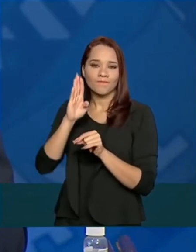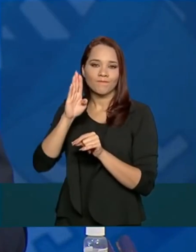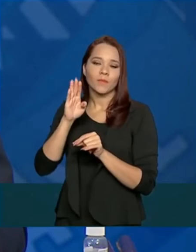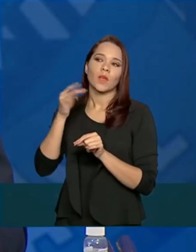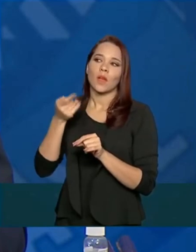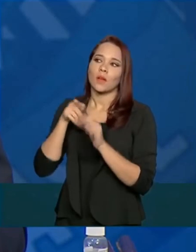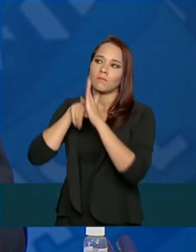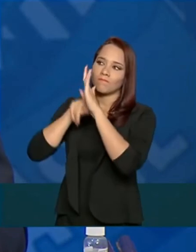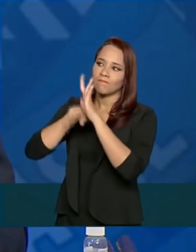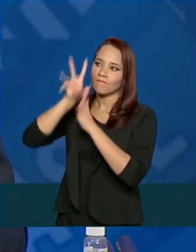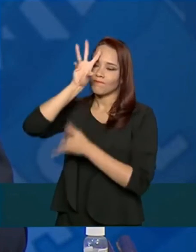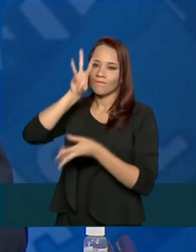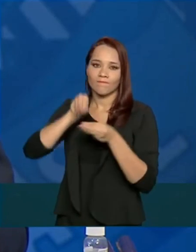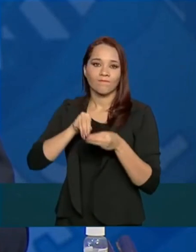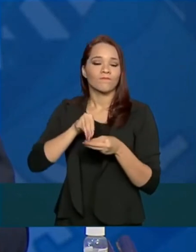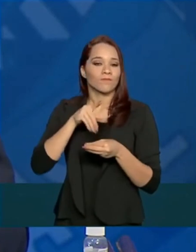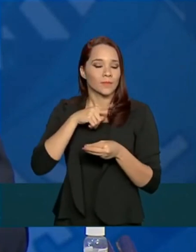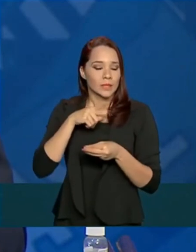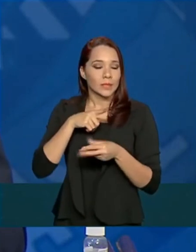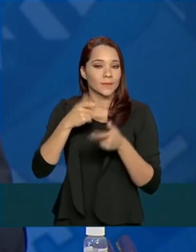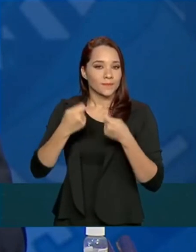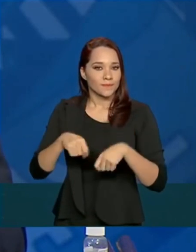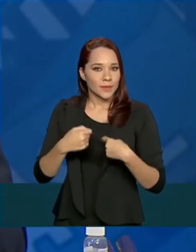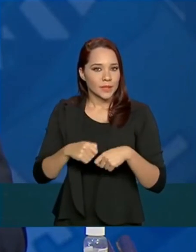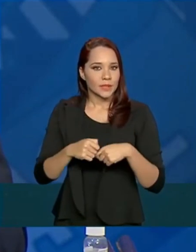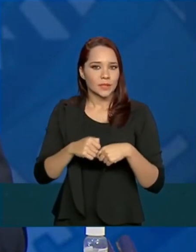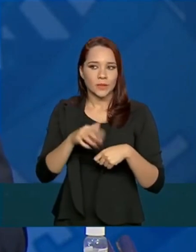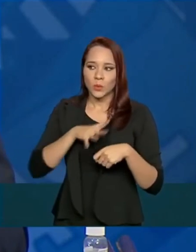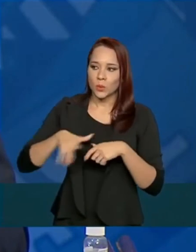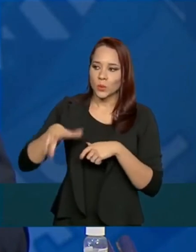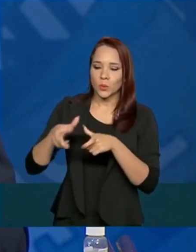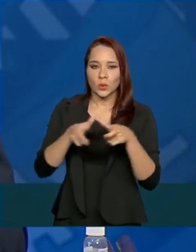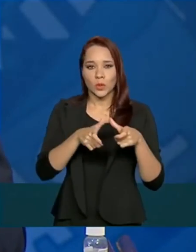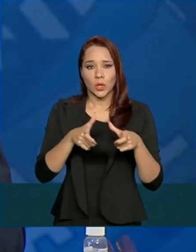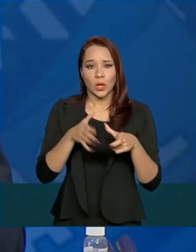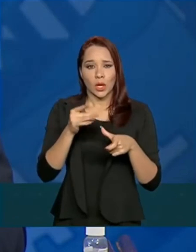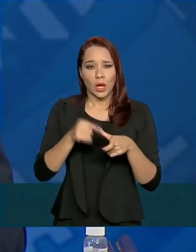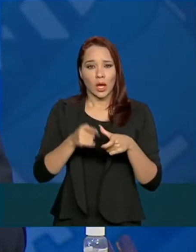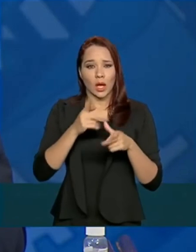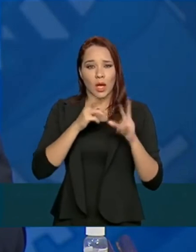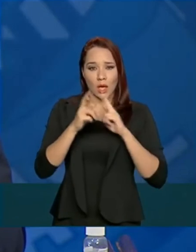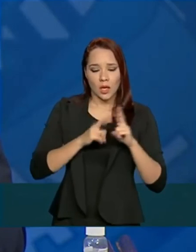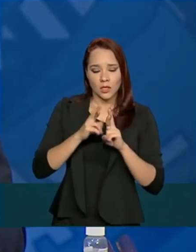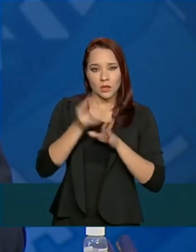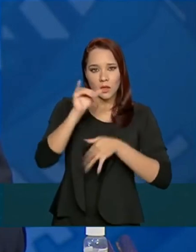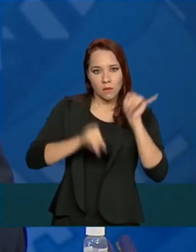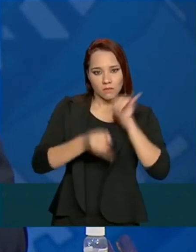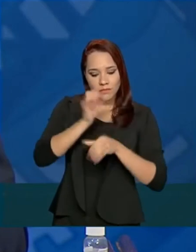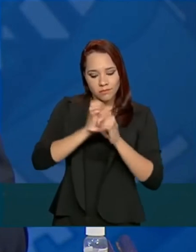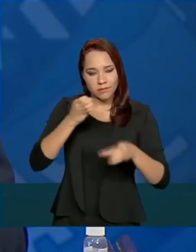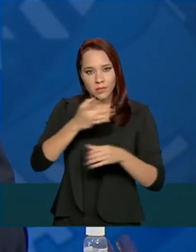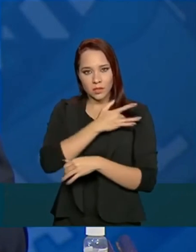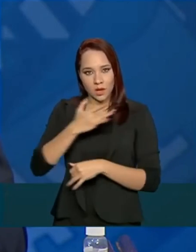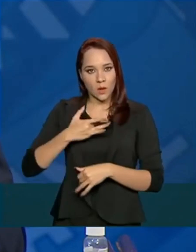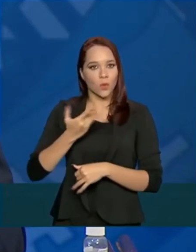entendemos que existe e se faz necessário um fortalecimento da nossa rede de laboratórios de saúde pública,